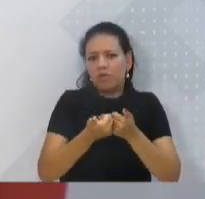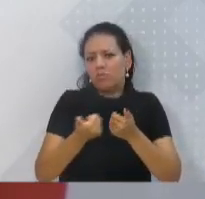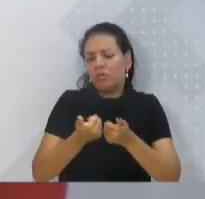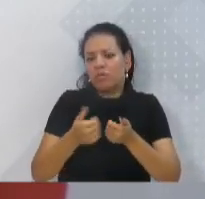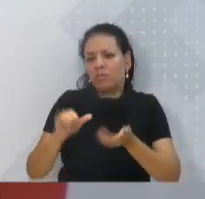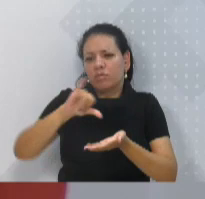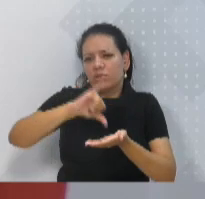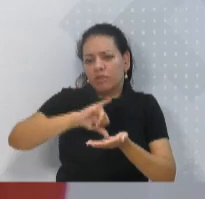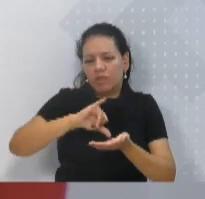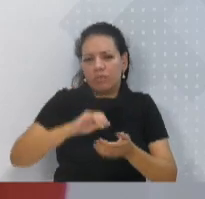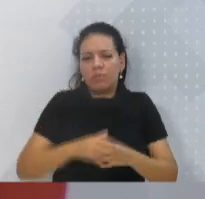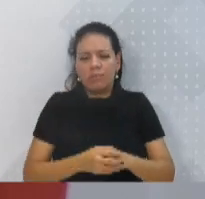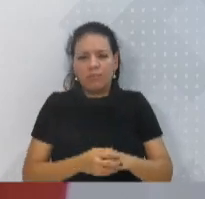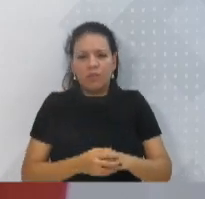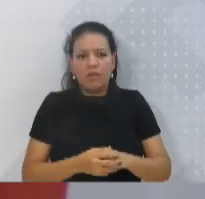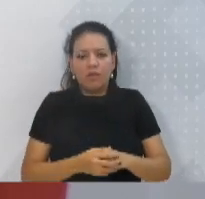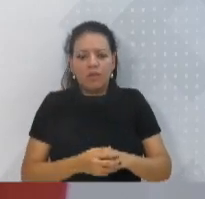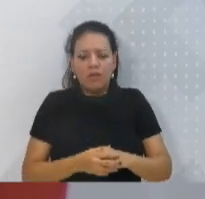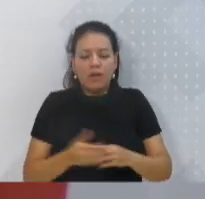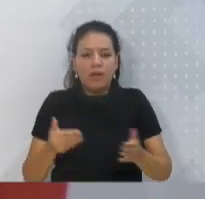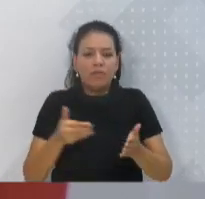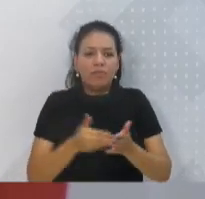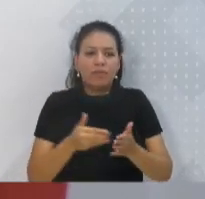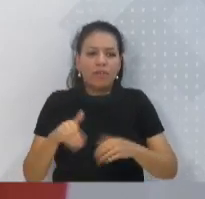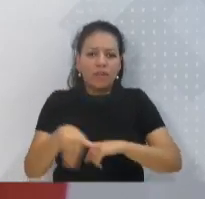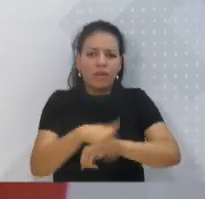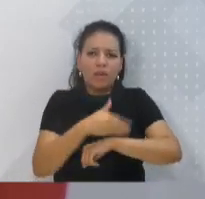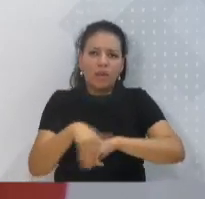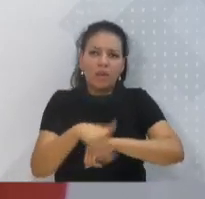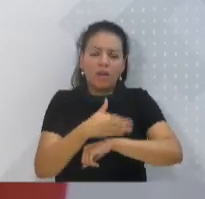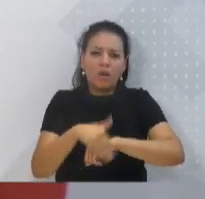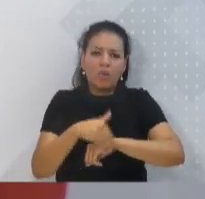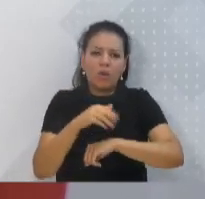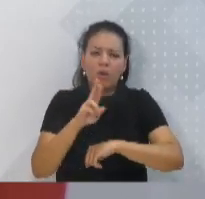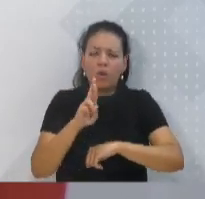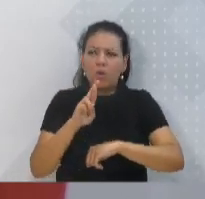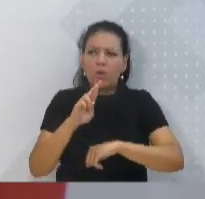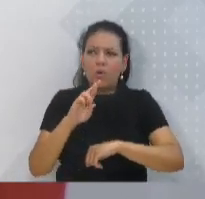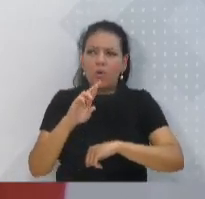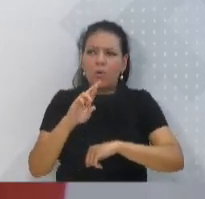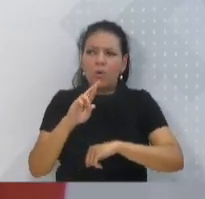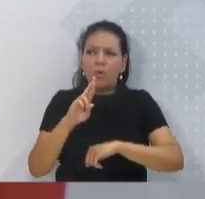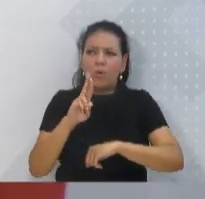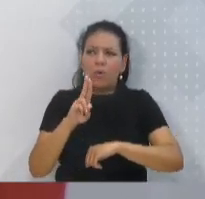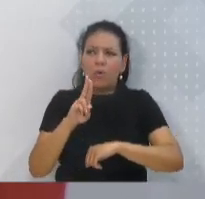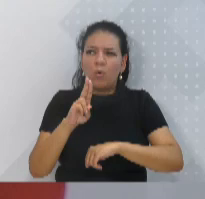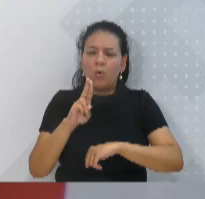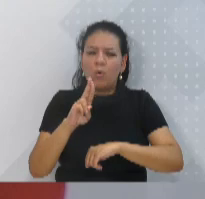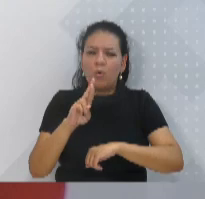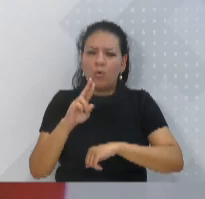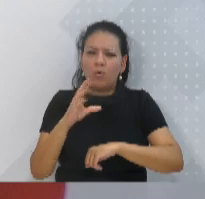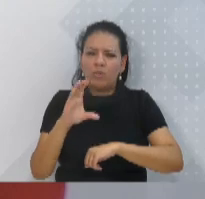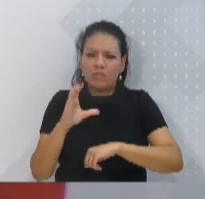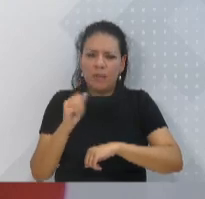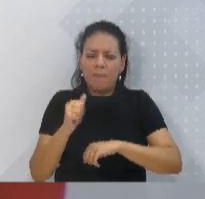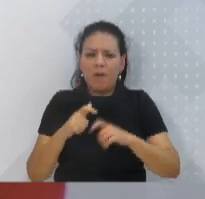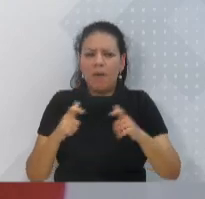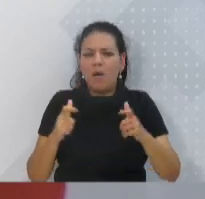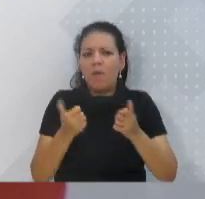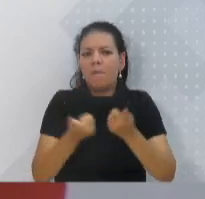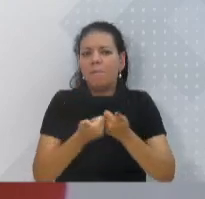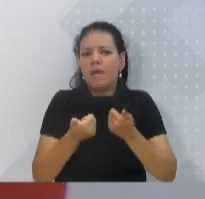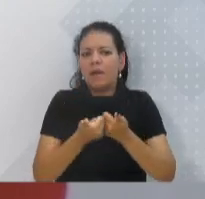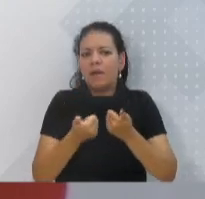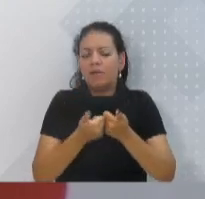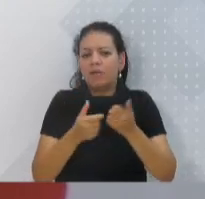relação até a Rua, acho que é Ursa Maior, se não me foge a memória, transversal da Benjamin Constante, próximo à